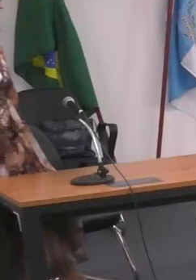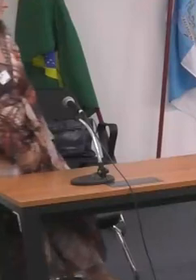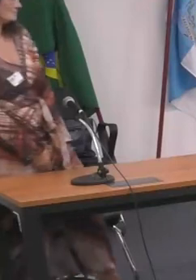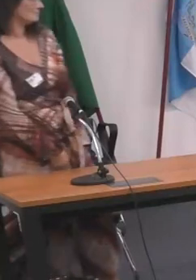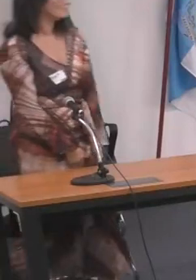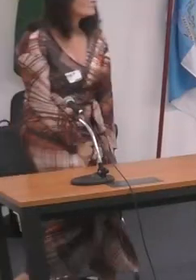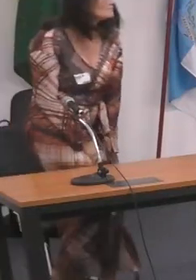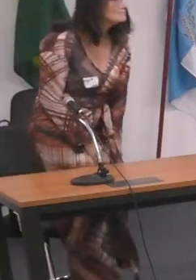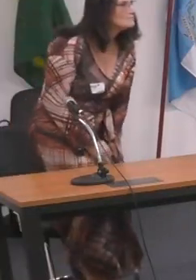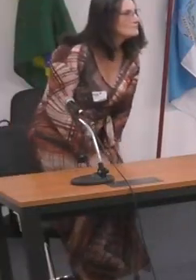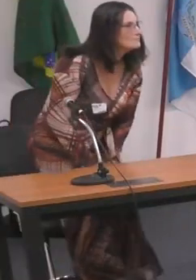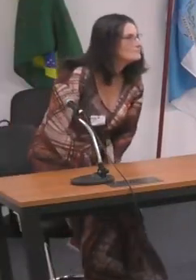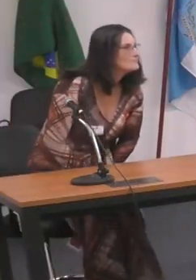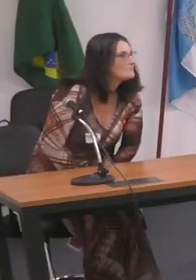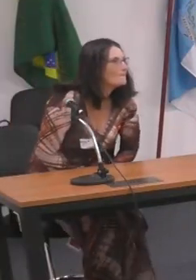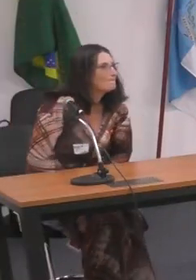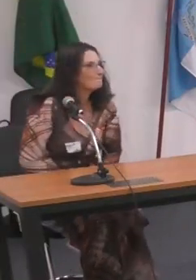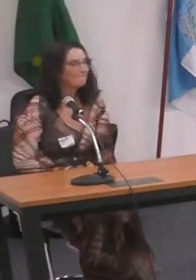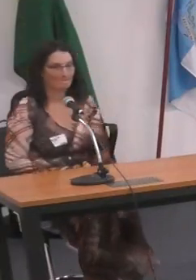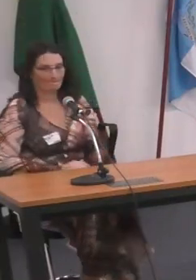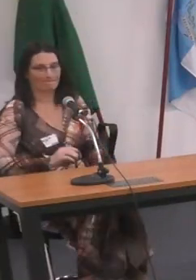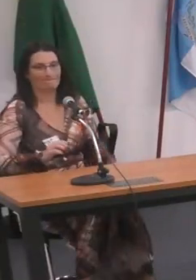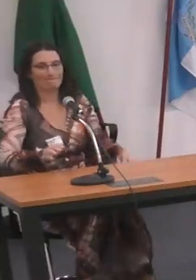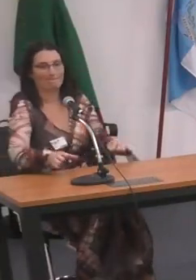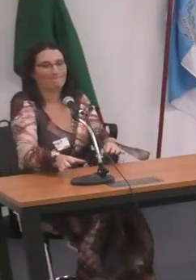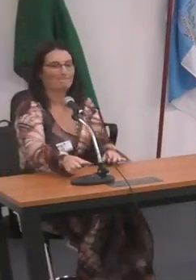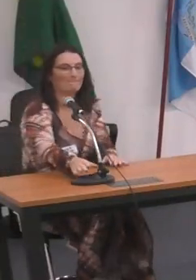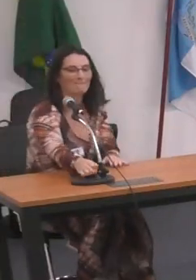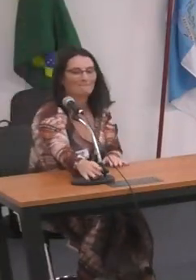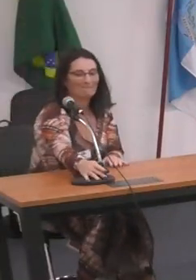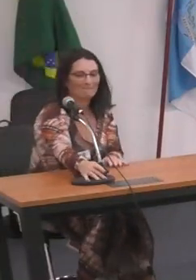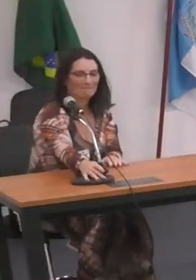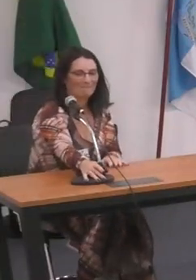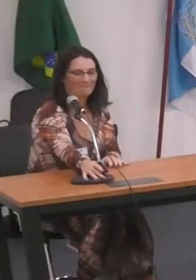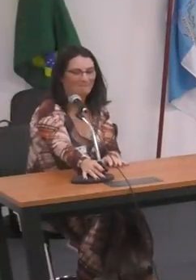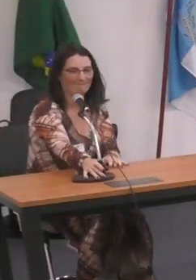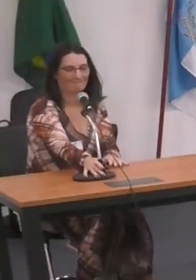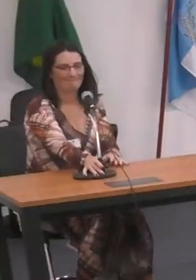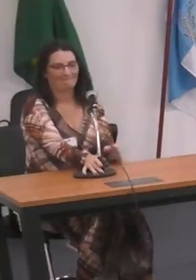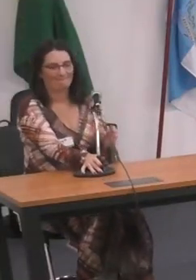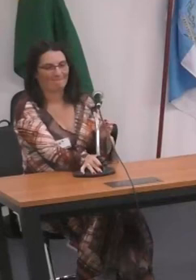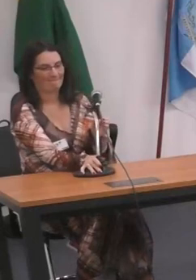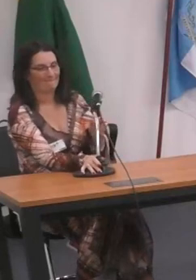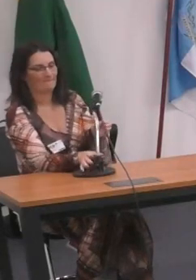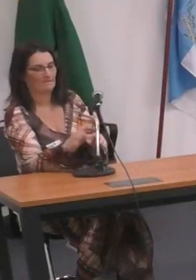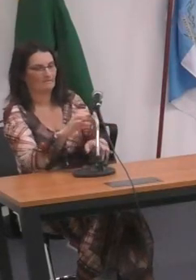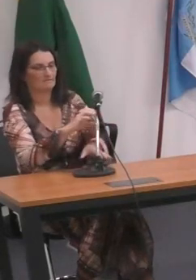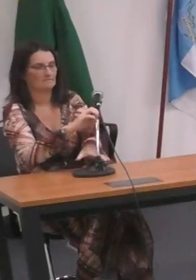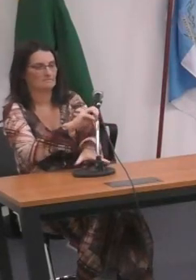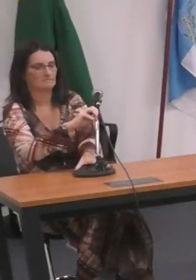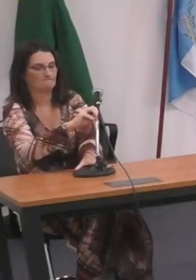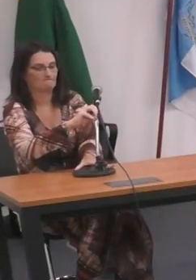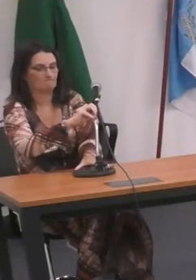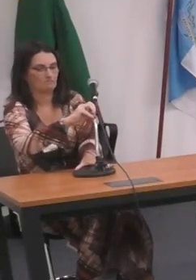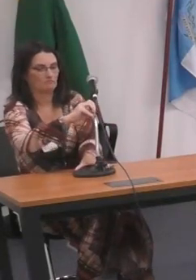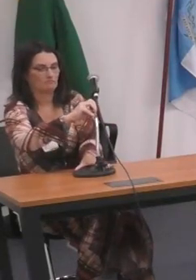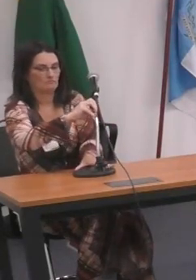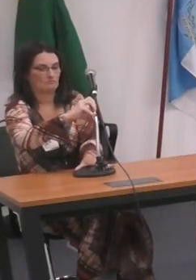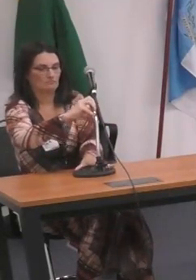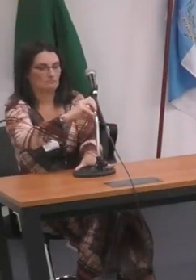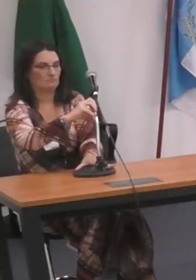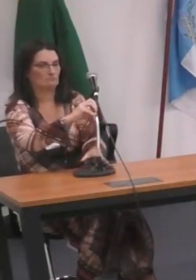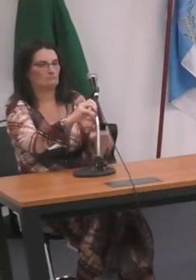excelente audiência pública a minha amiga que ajudou muito a fazer audiência também junto com